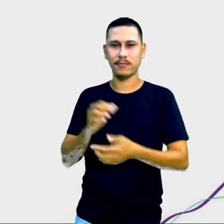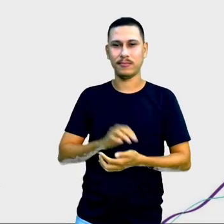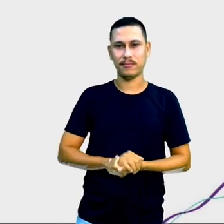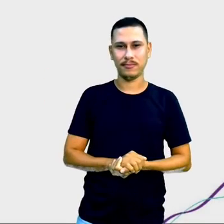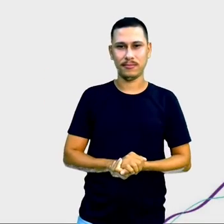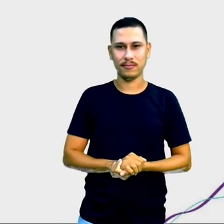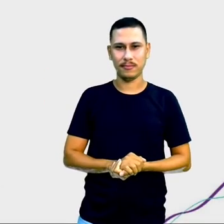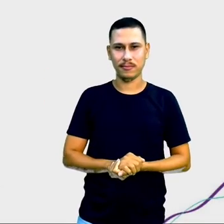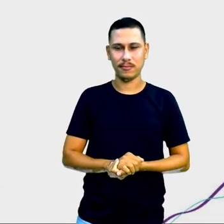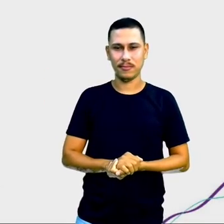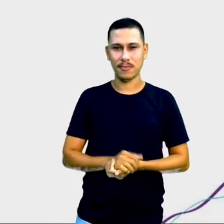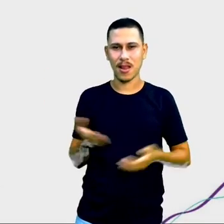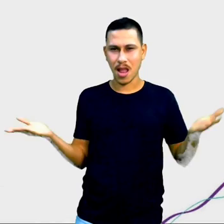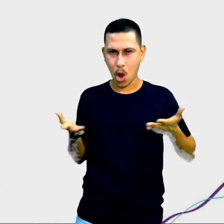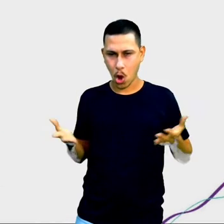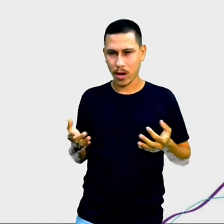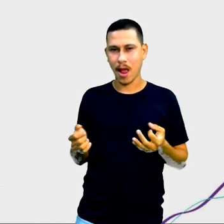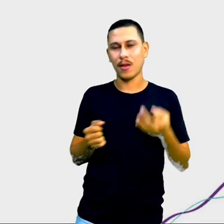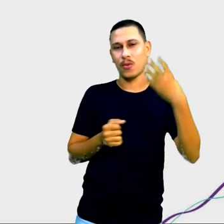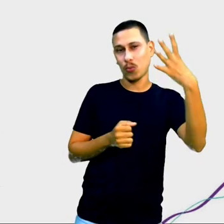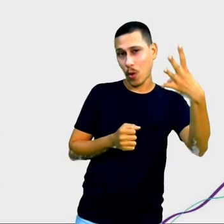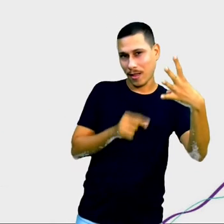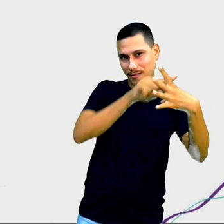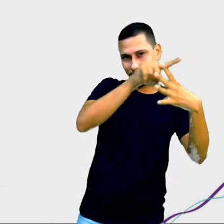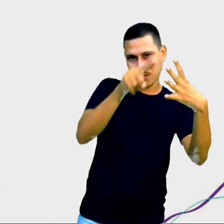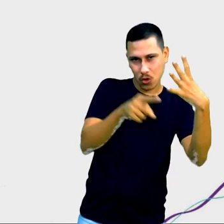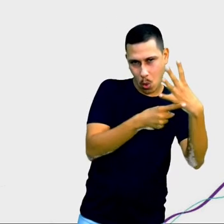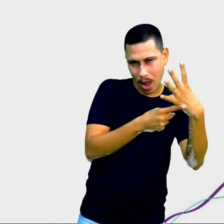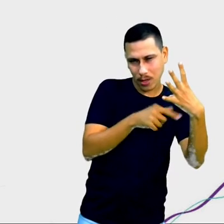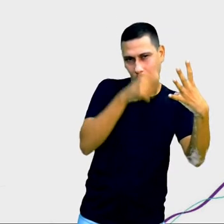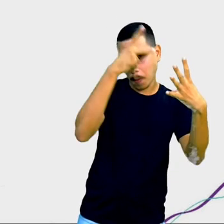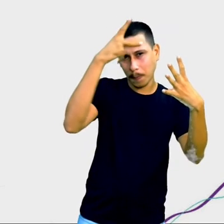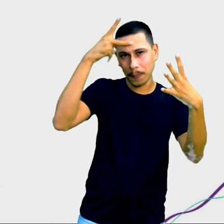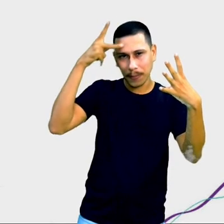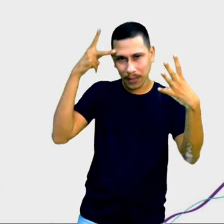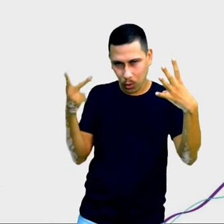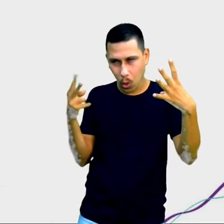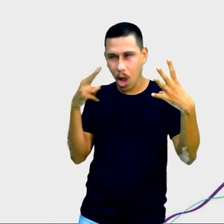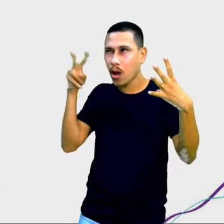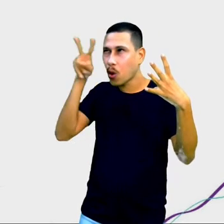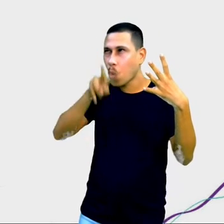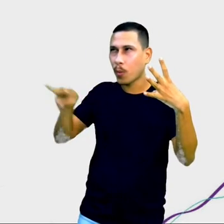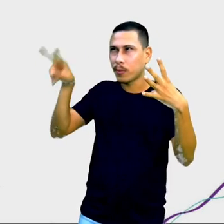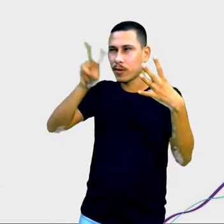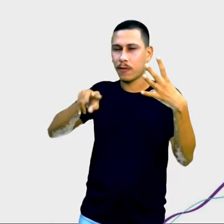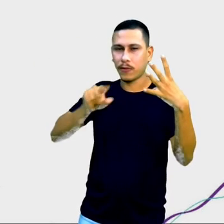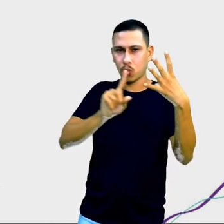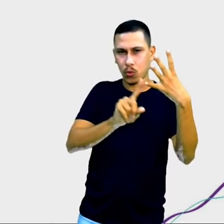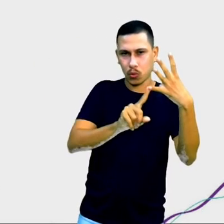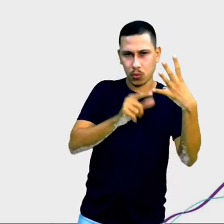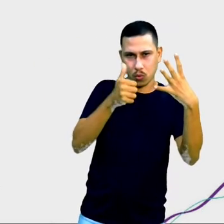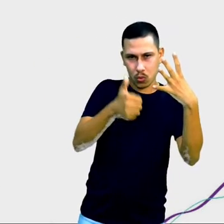1, 2. Aqui foram 4 pessoas. Observem.